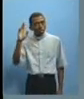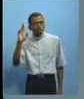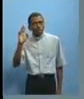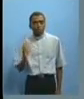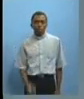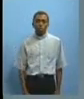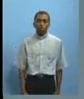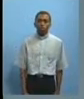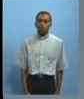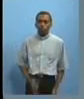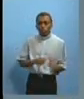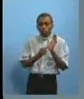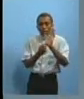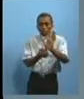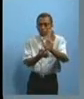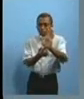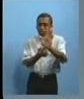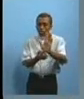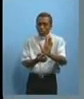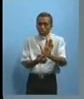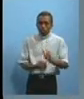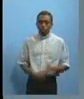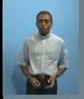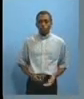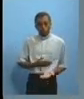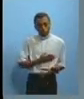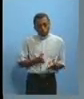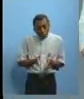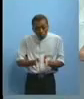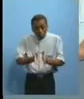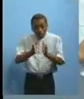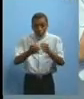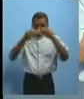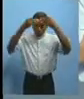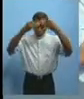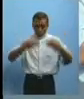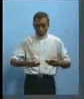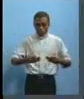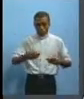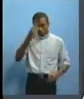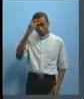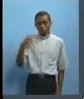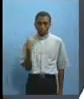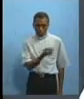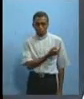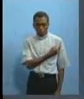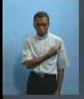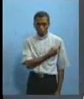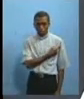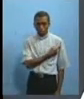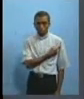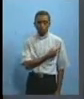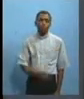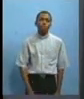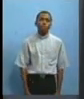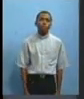desprezam o senhorio E é esse infelizmente o mecanismo do pecado em nossa vida Nós